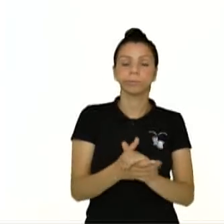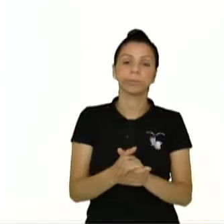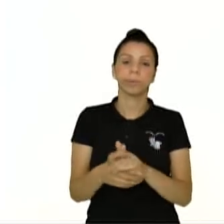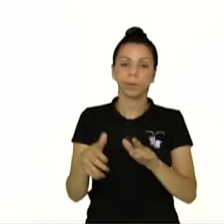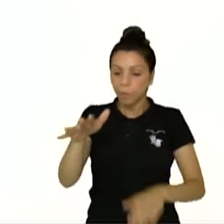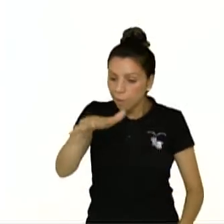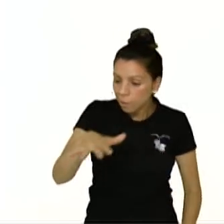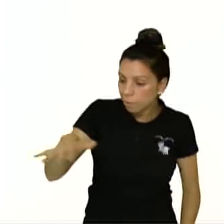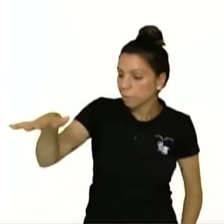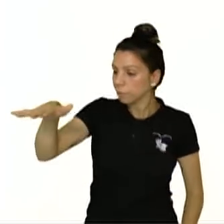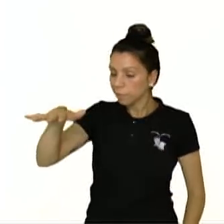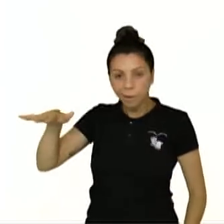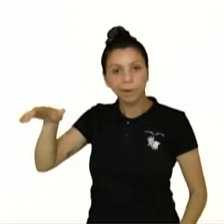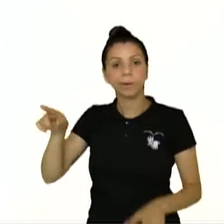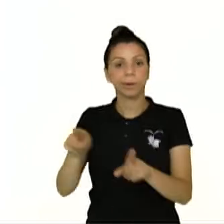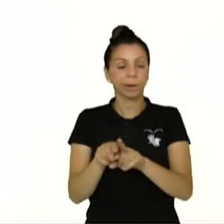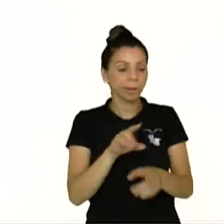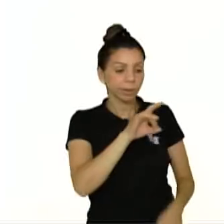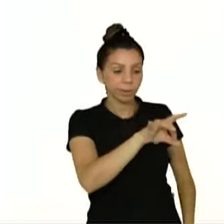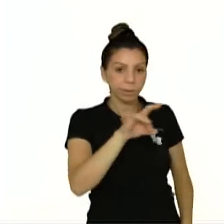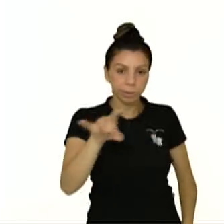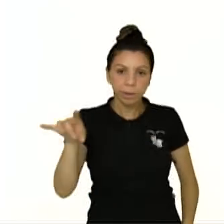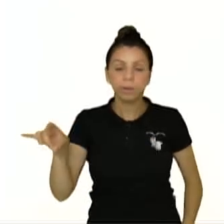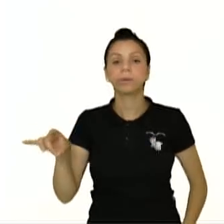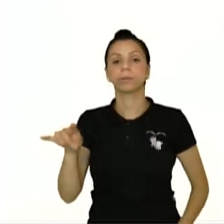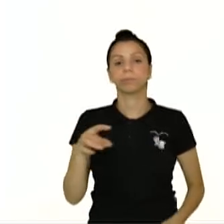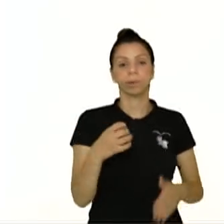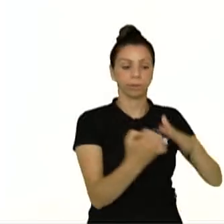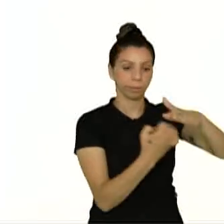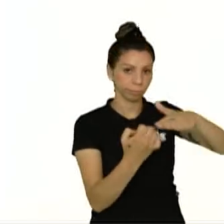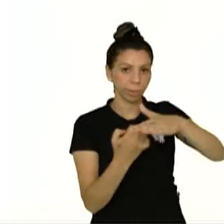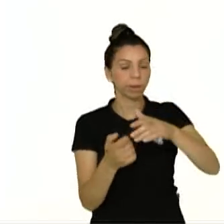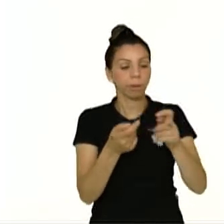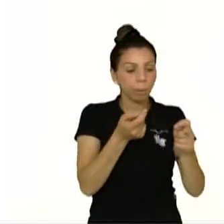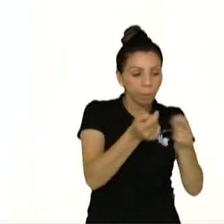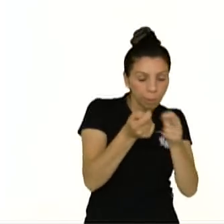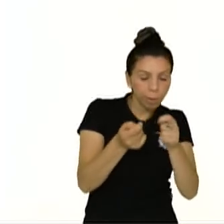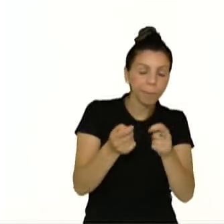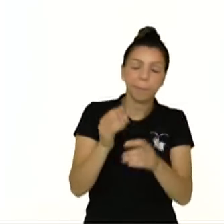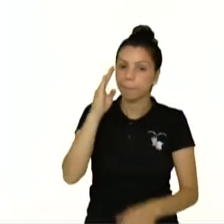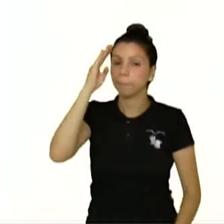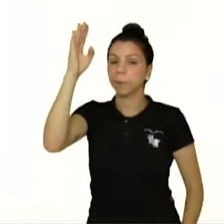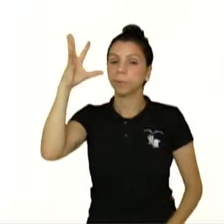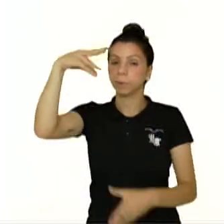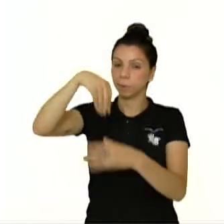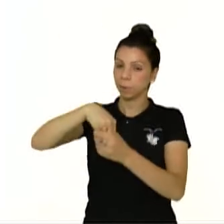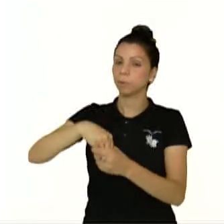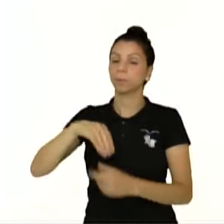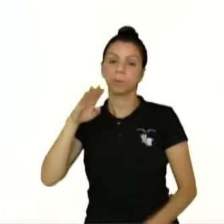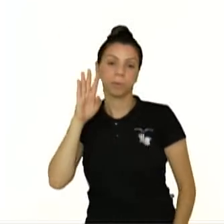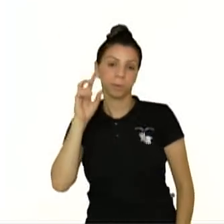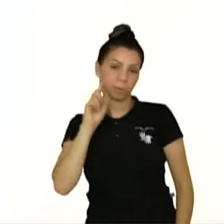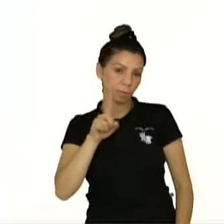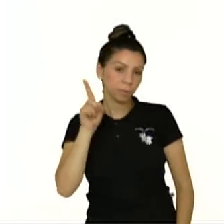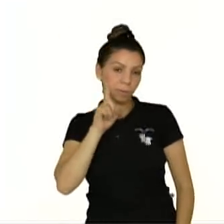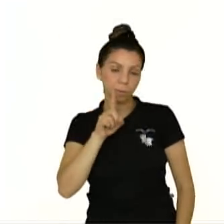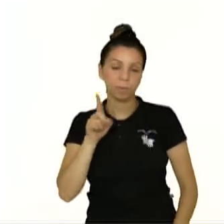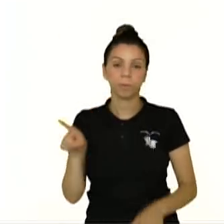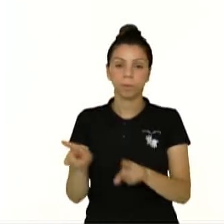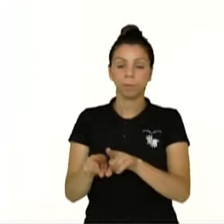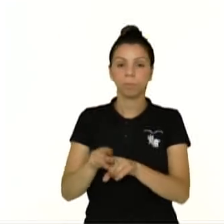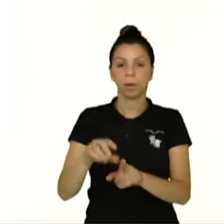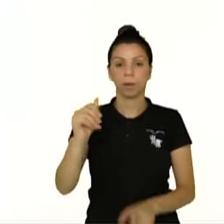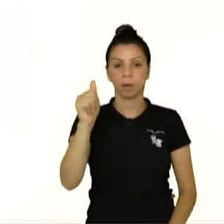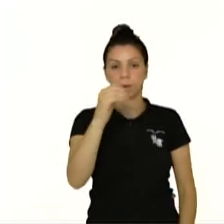as áreas de atuação dos seus produtos, principalmente nos Estados Unidos e em relação ao